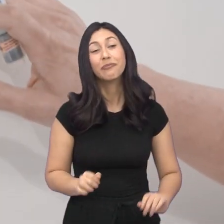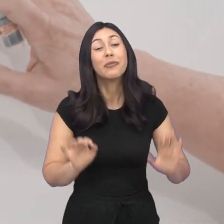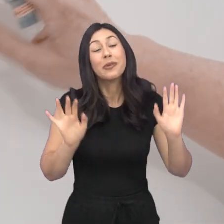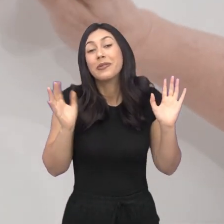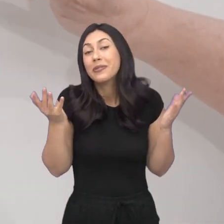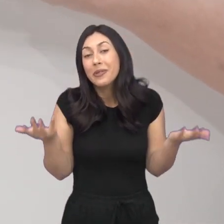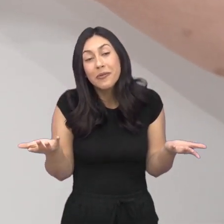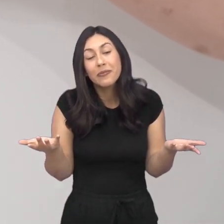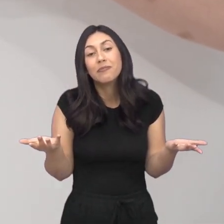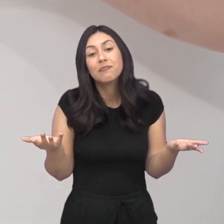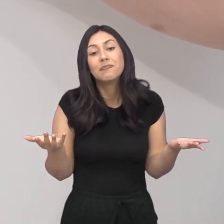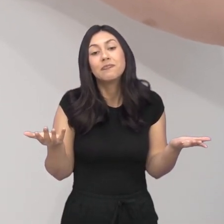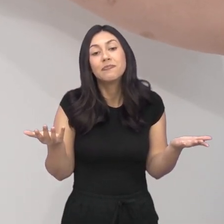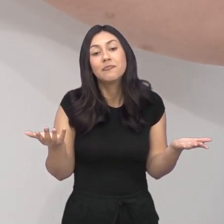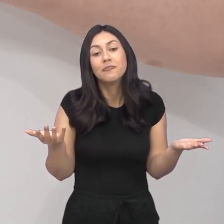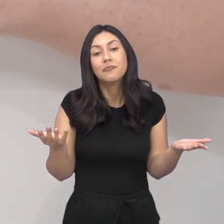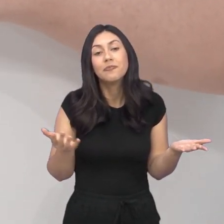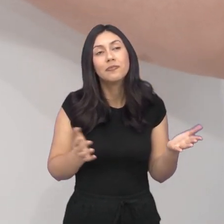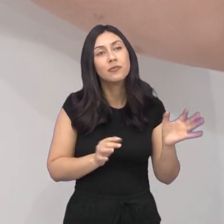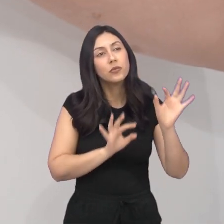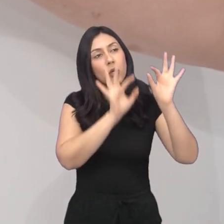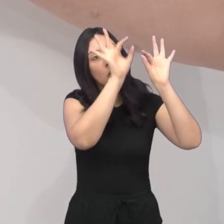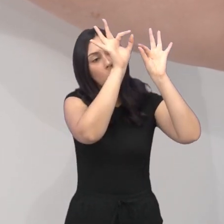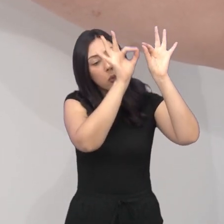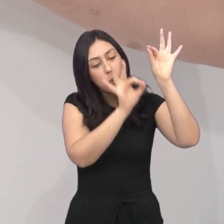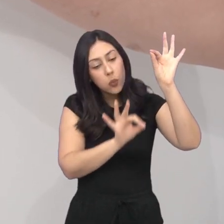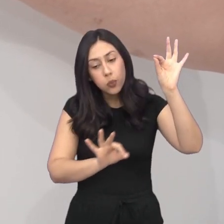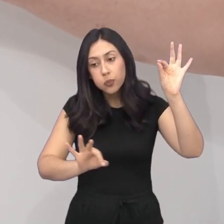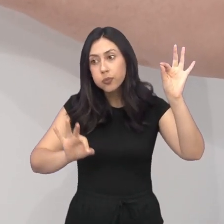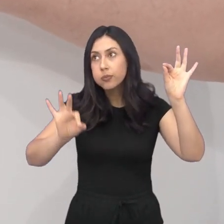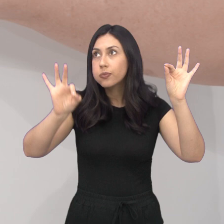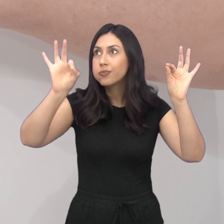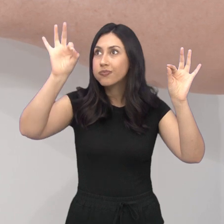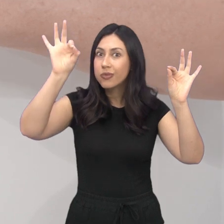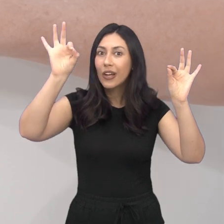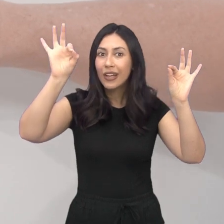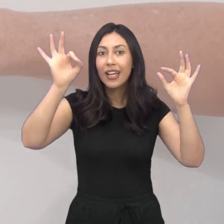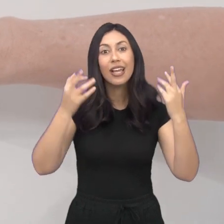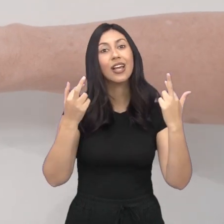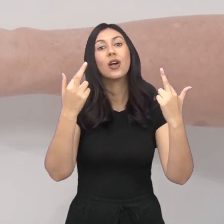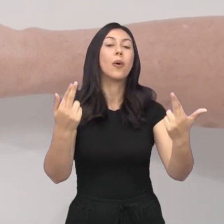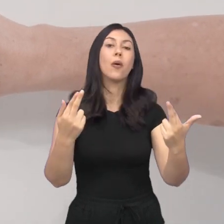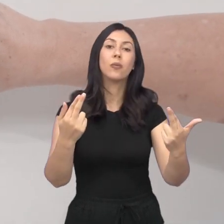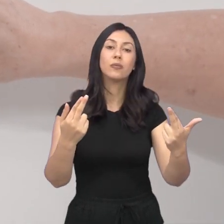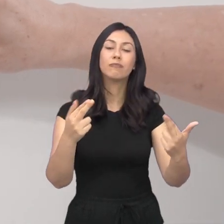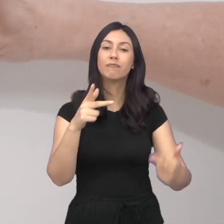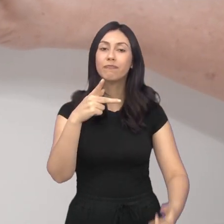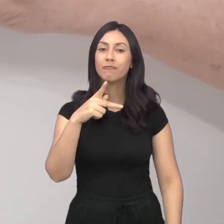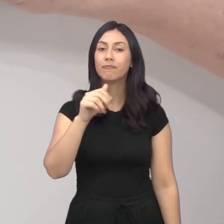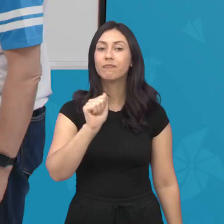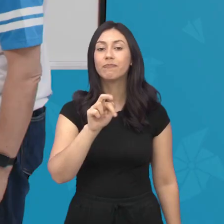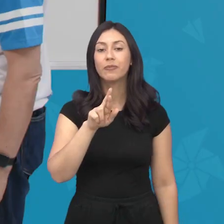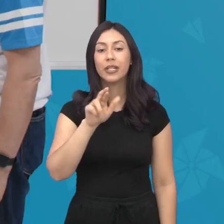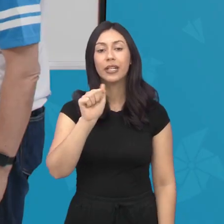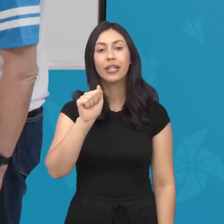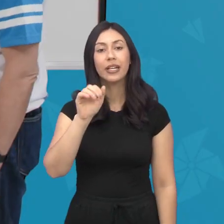Então, esse formatinho aqui, ó, é a carinha de uma parábola.